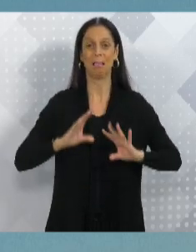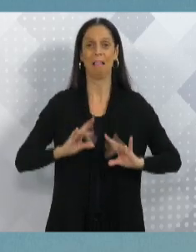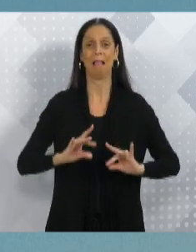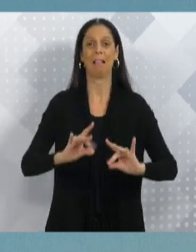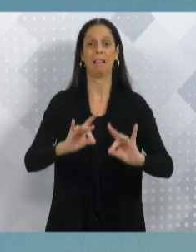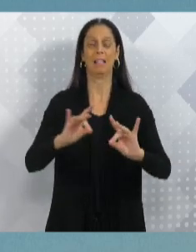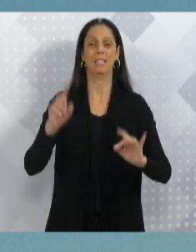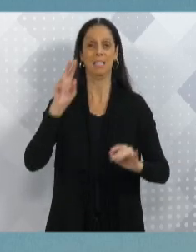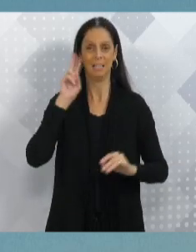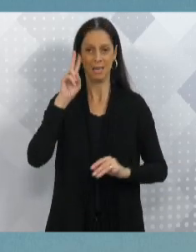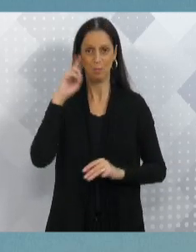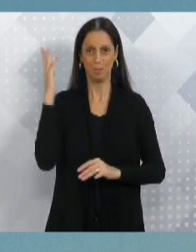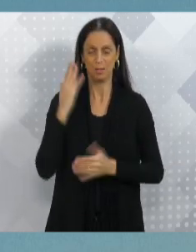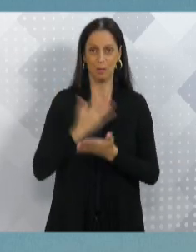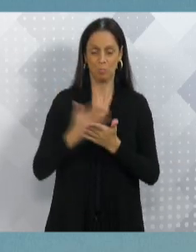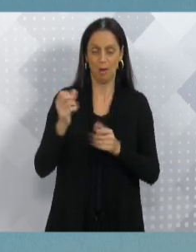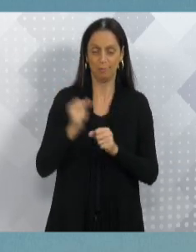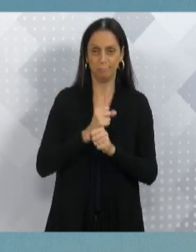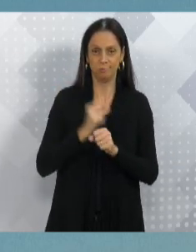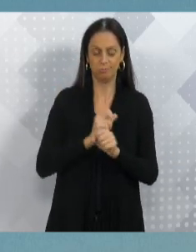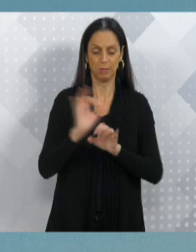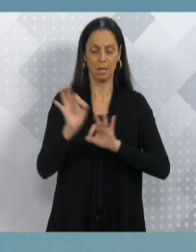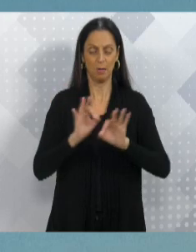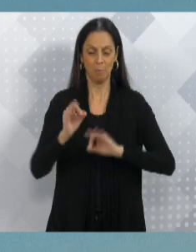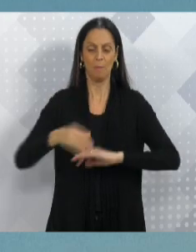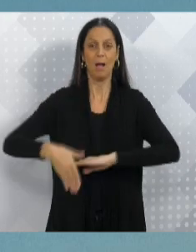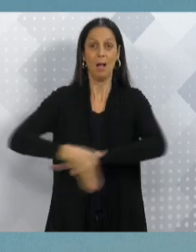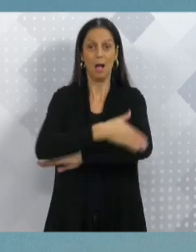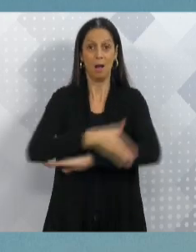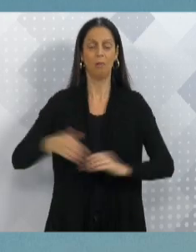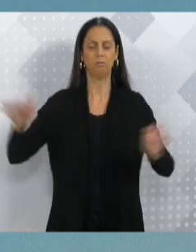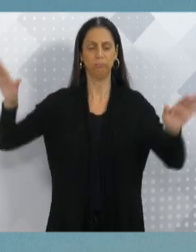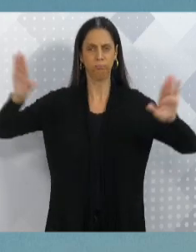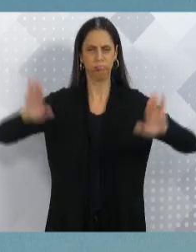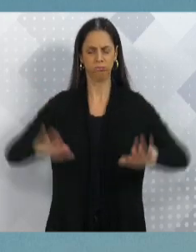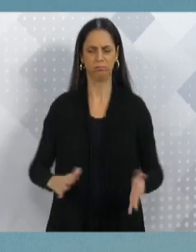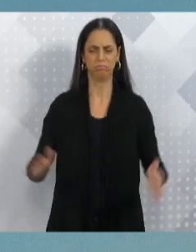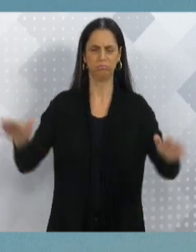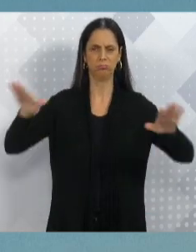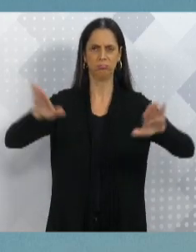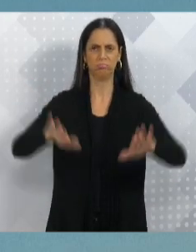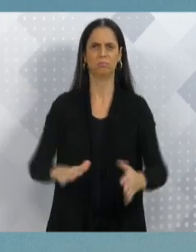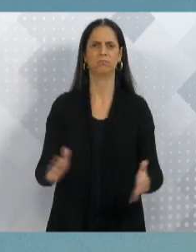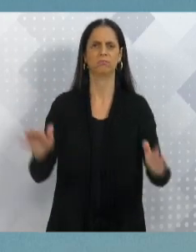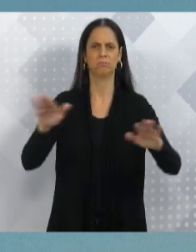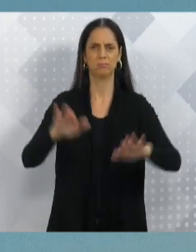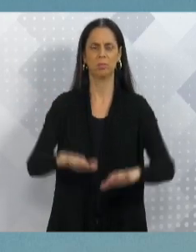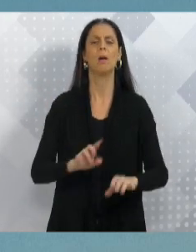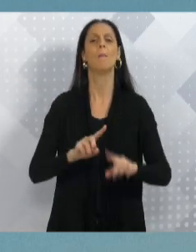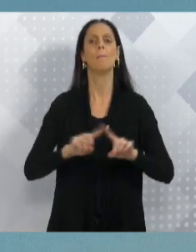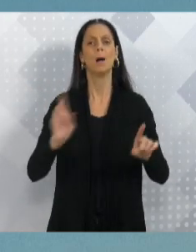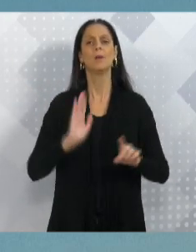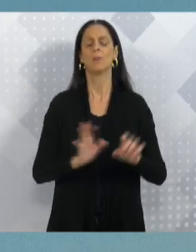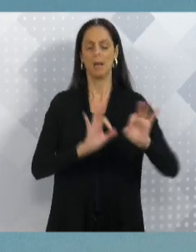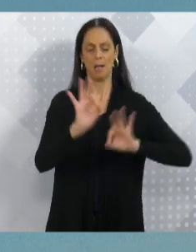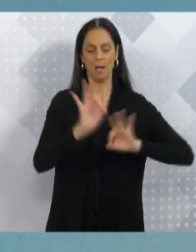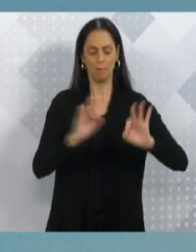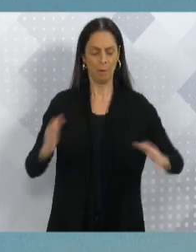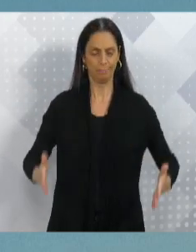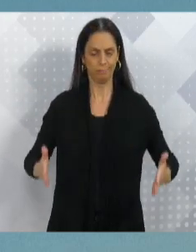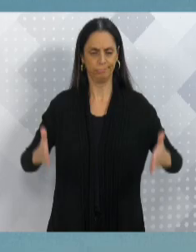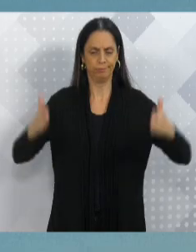começaram, no decorrer da obra, a descer, deslizar, e teve que realmente precisar de todas essas intervenções, mas agora, concluindo essa etapa, espero que